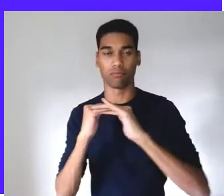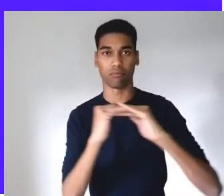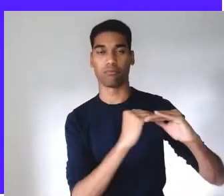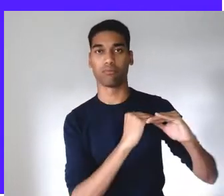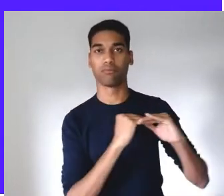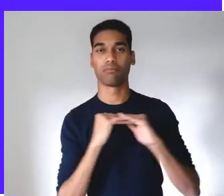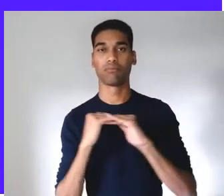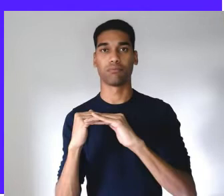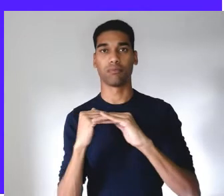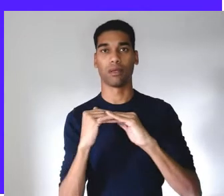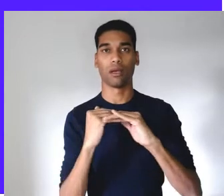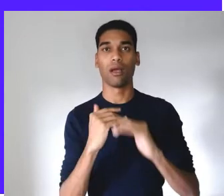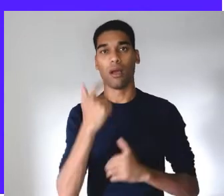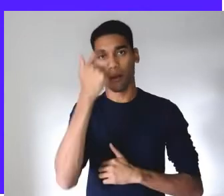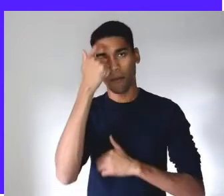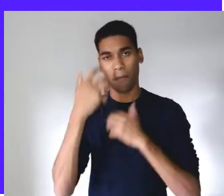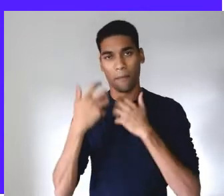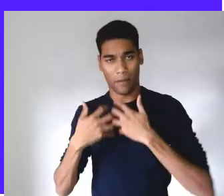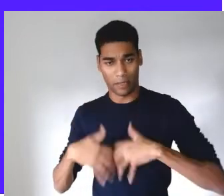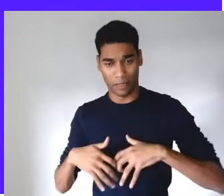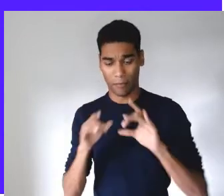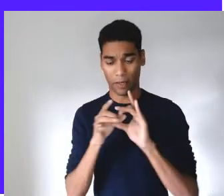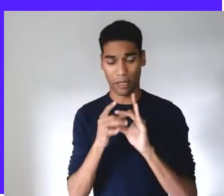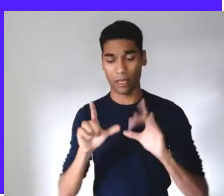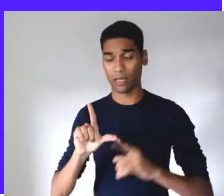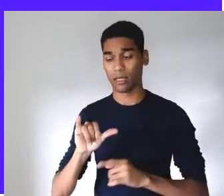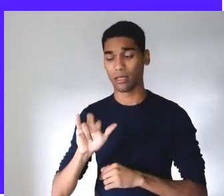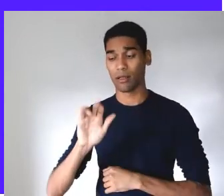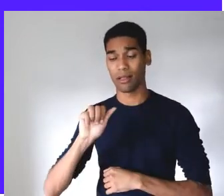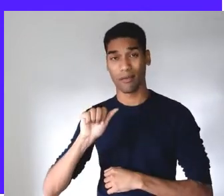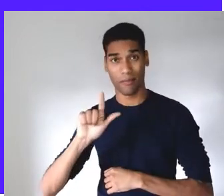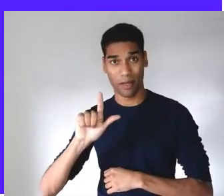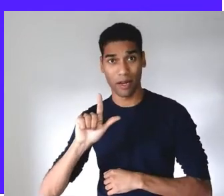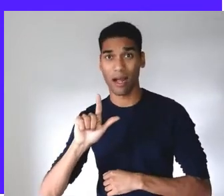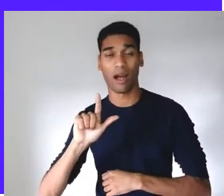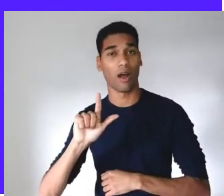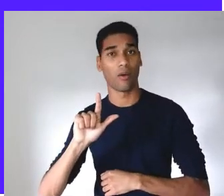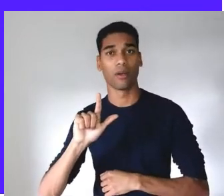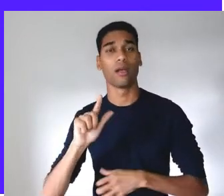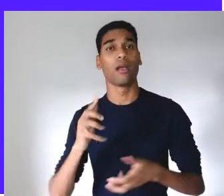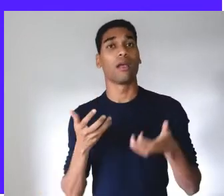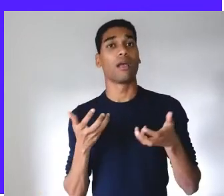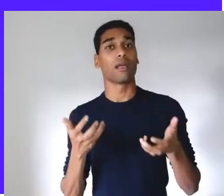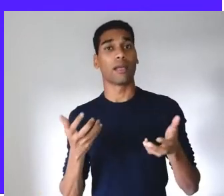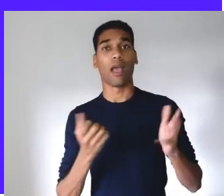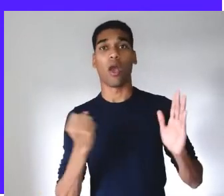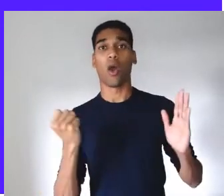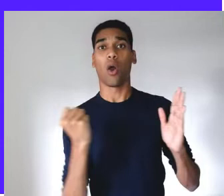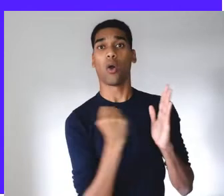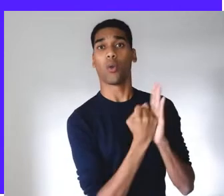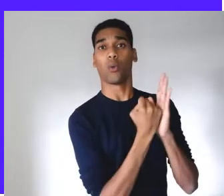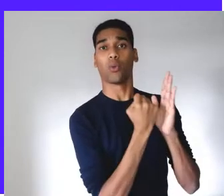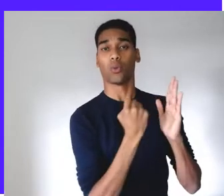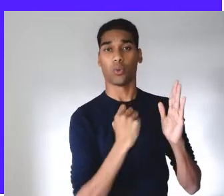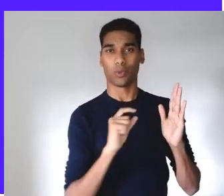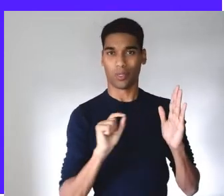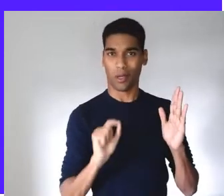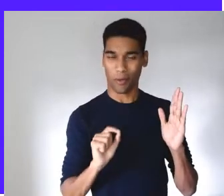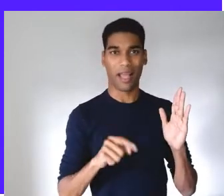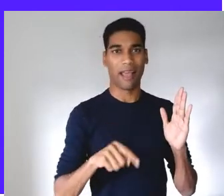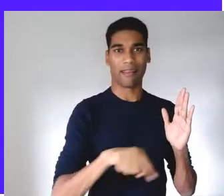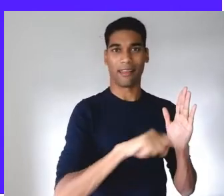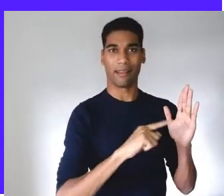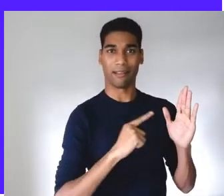liberal hegemônico tenta rotular os demais como ativistas e posicionados. Mas, na